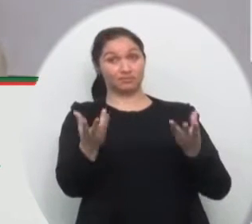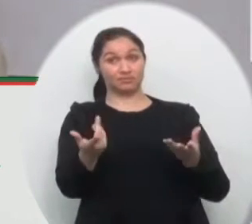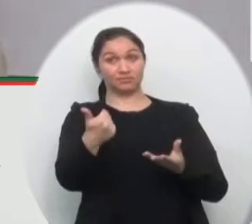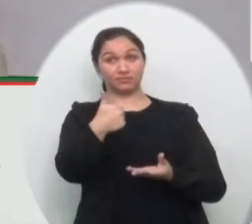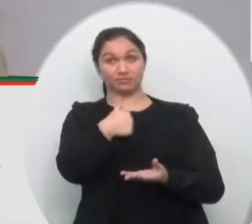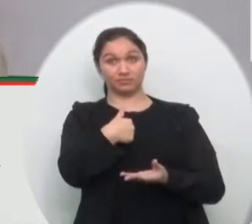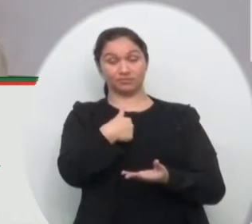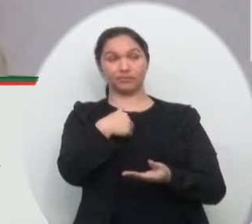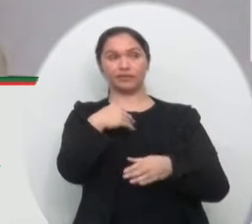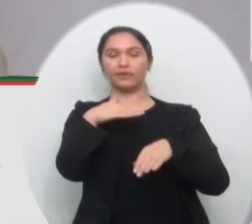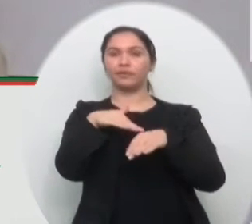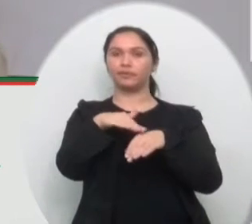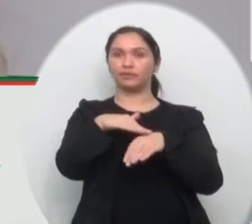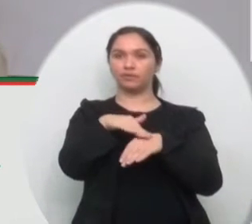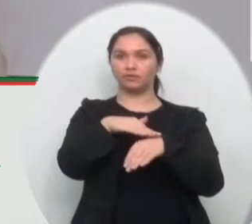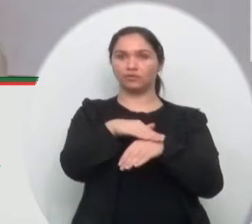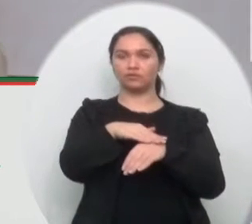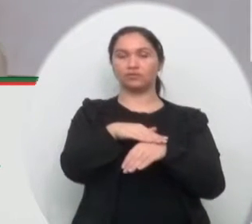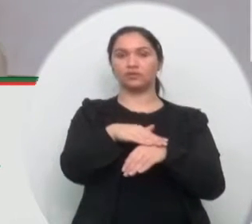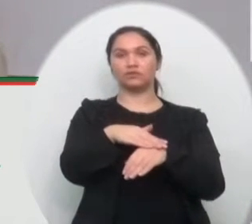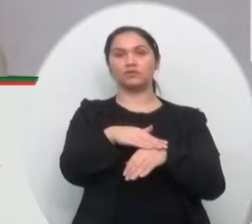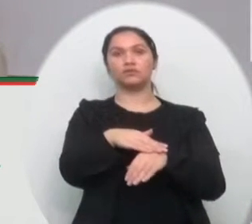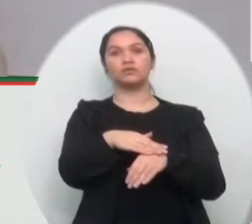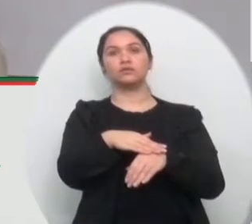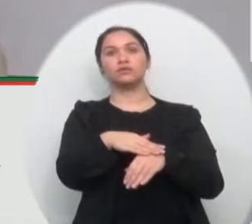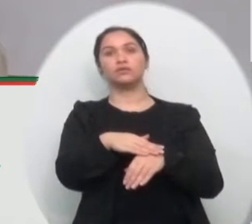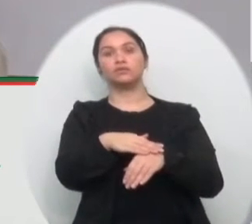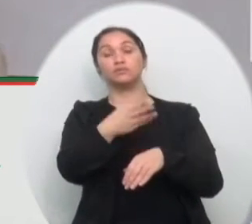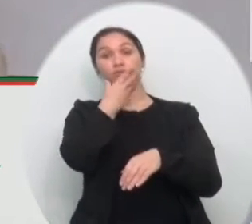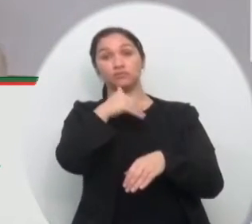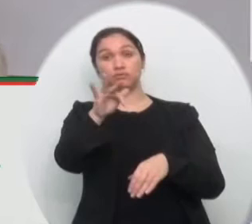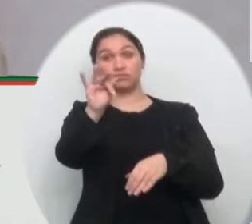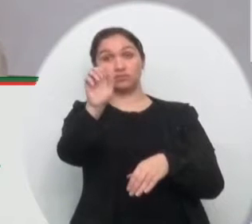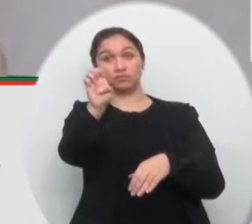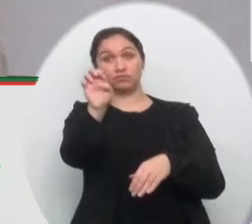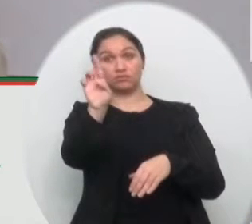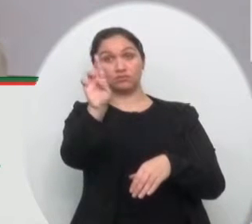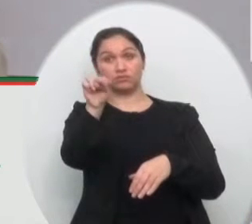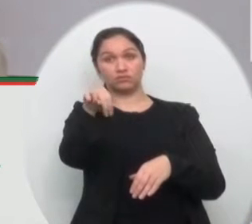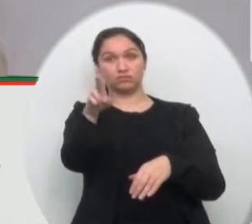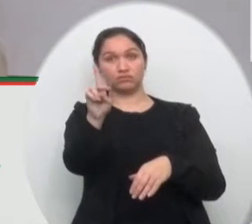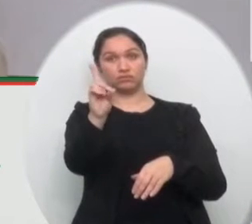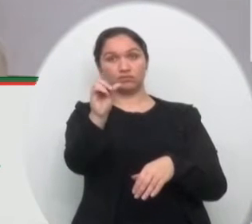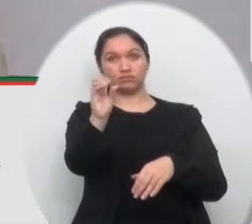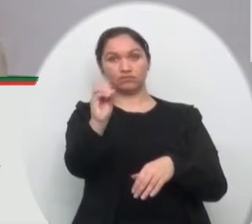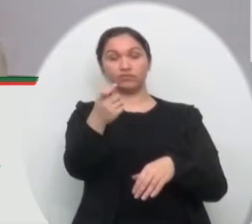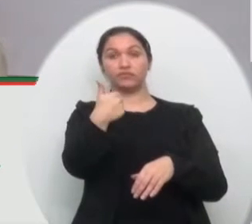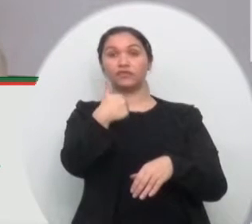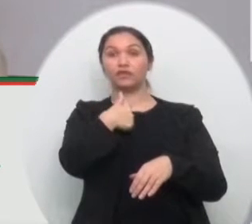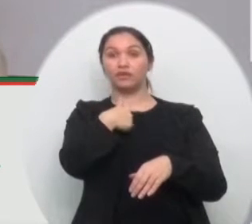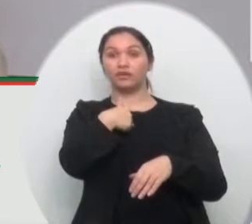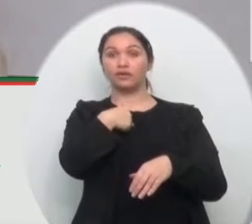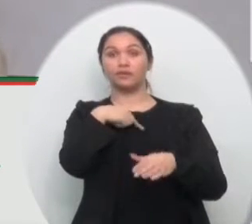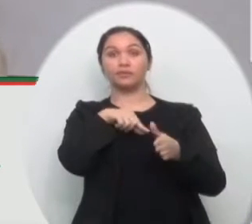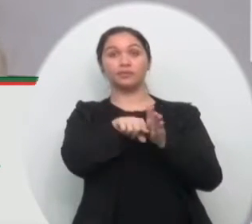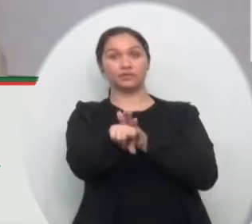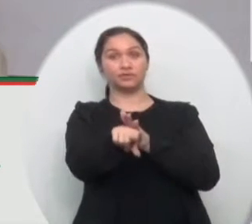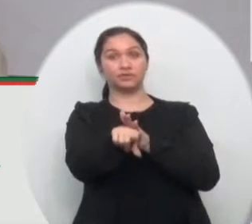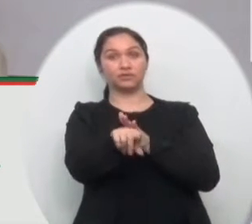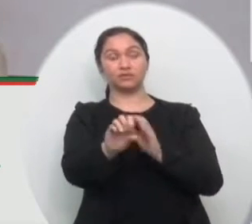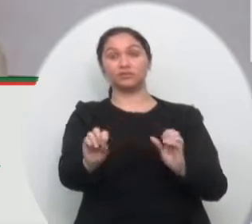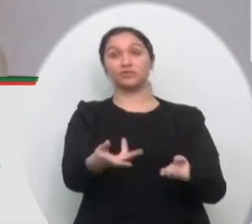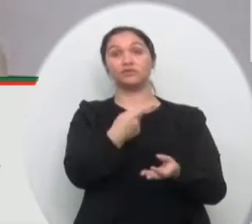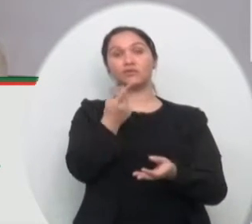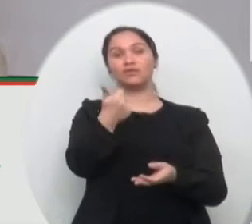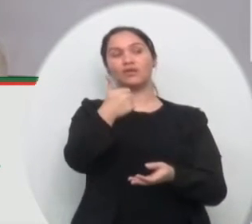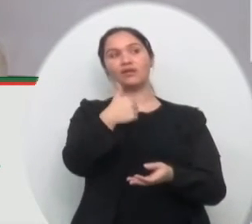doutor Fernando Góes Ulisseia em uma audiência pública aqui na semana passada e eu perguntei sobre a empresa, só que ele disse que já não está mais neste caso,